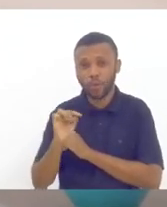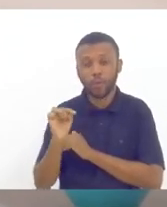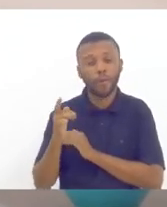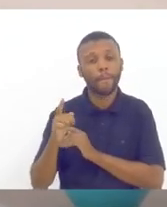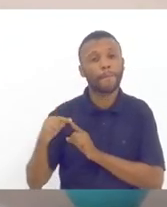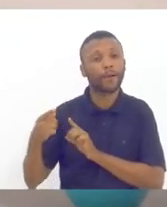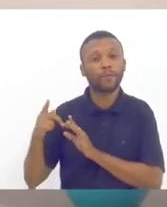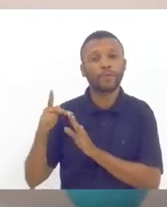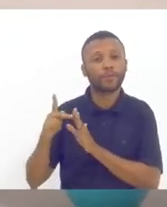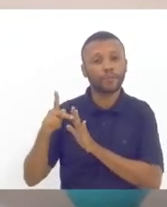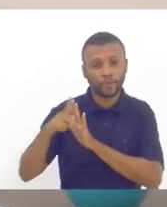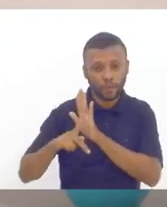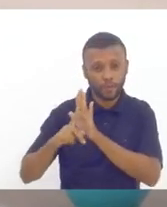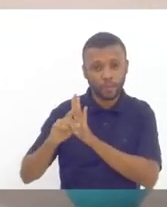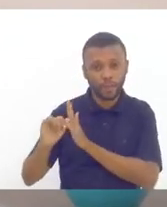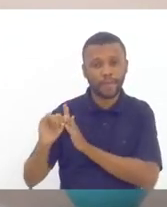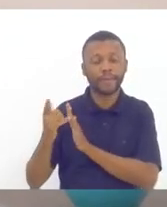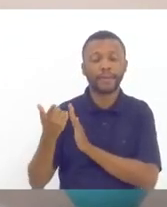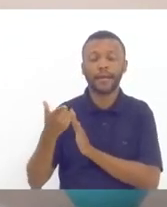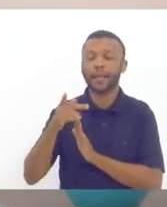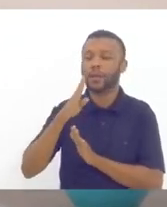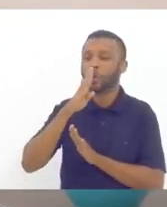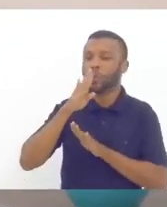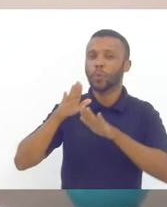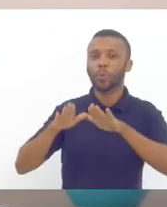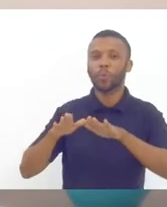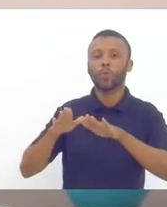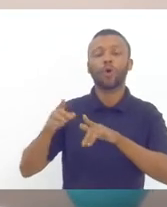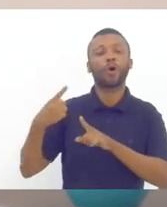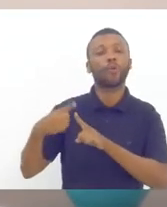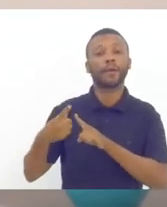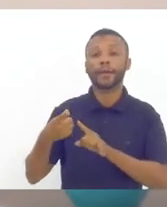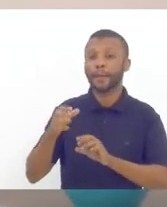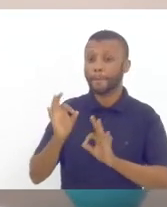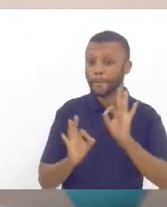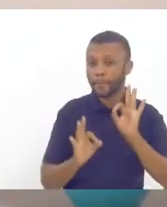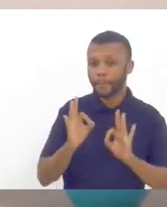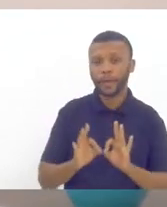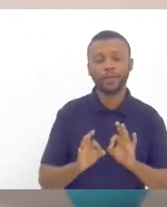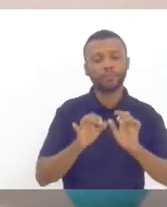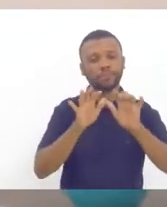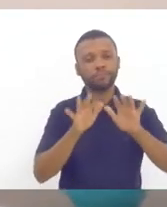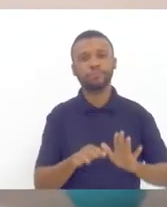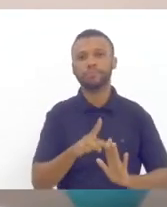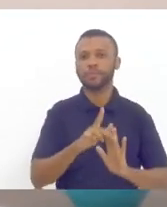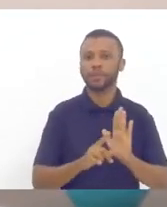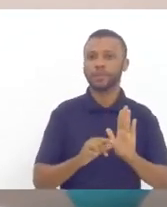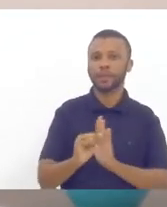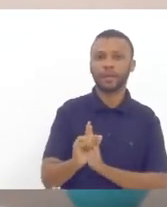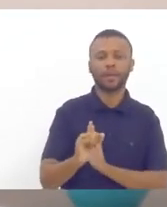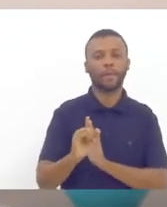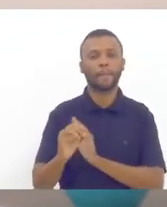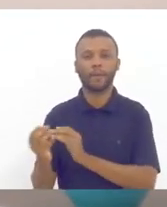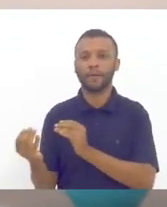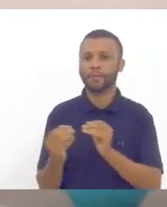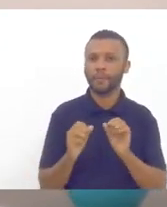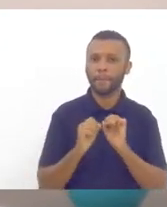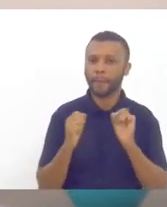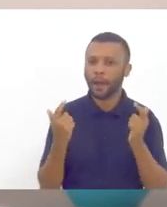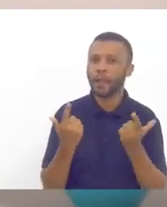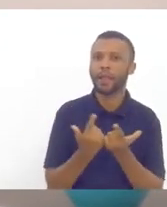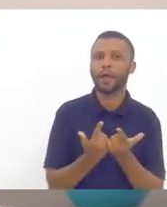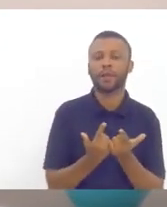fica dormindo lá. Né? Porque quem prepara o projeto de lei para vir para casa, por mais que seja alimentadas